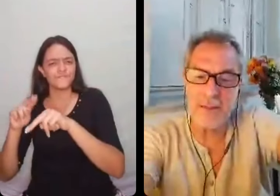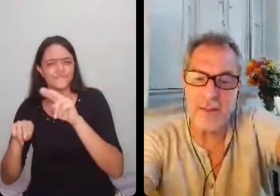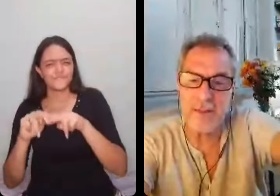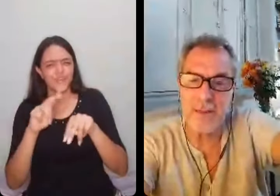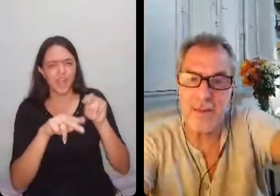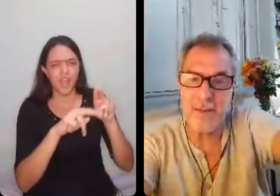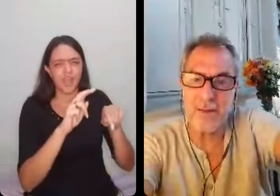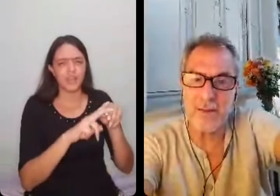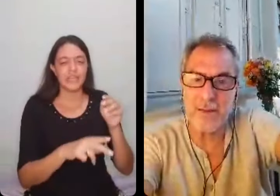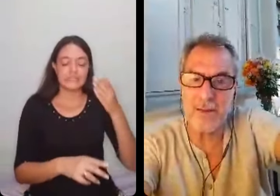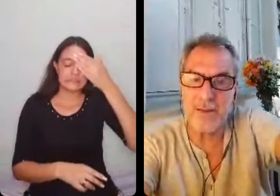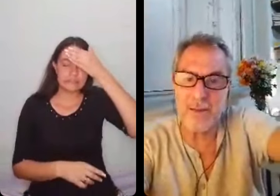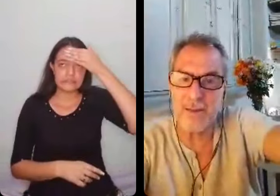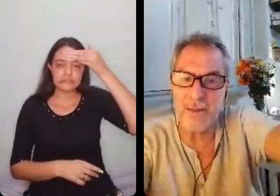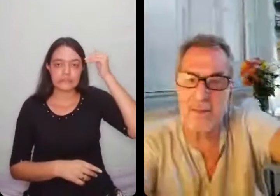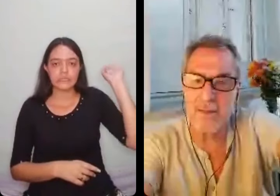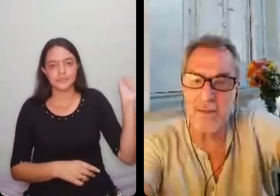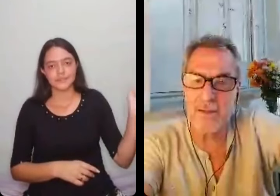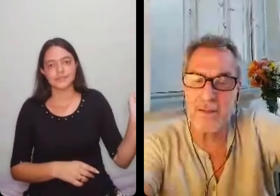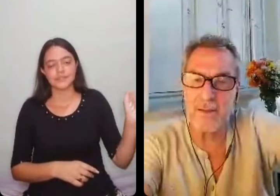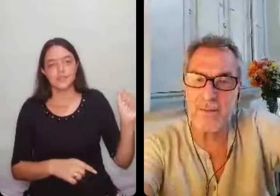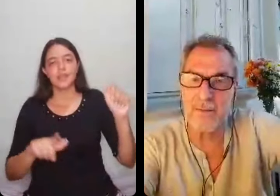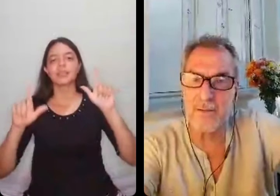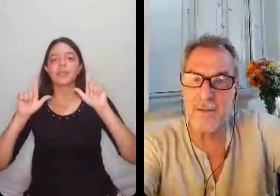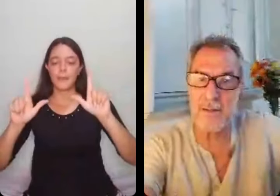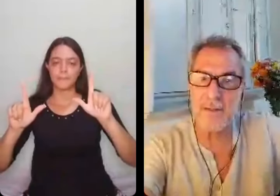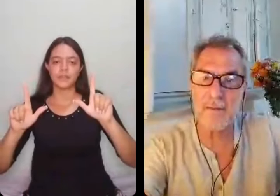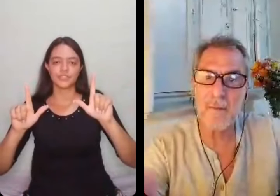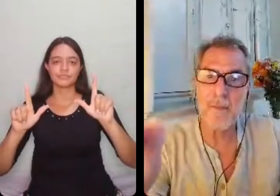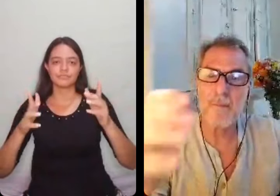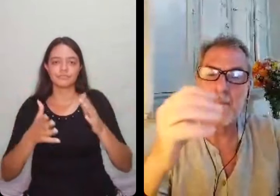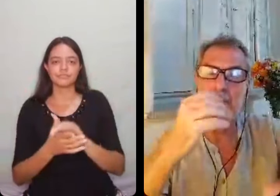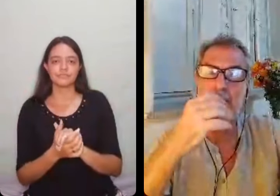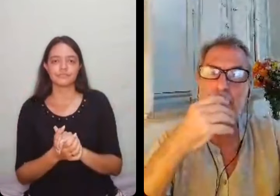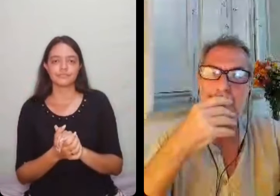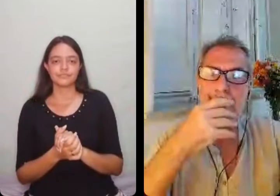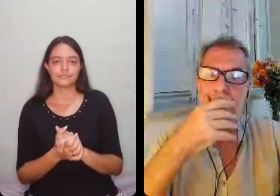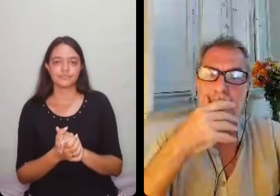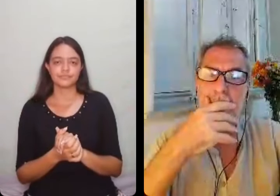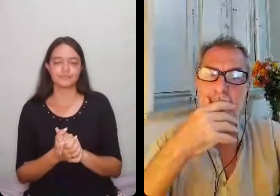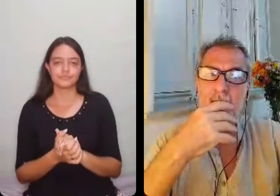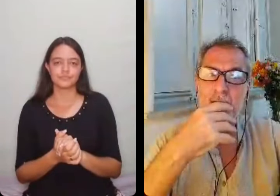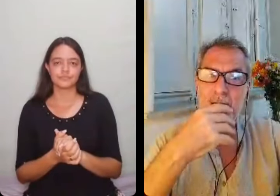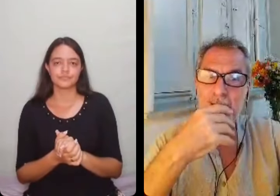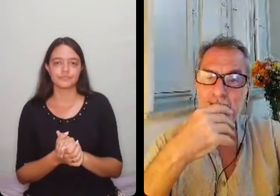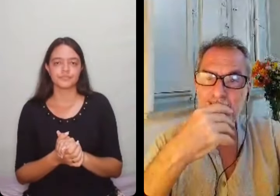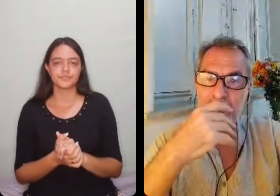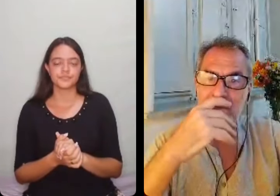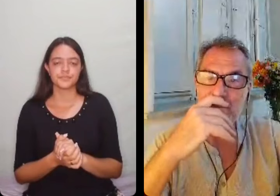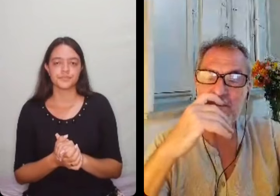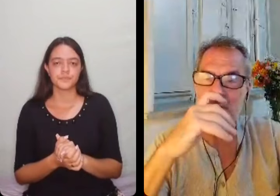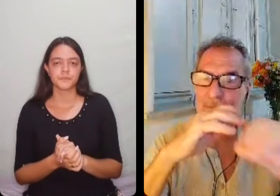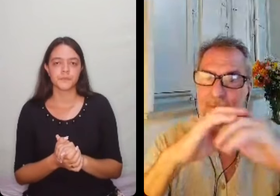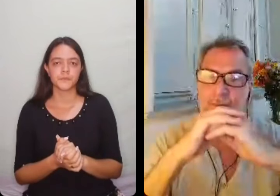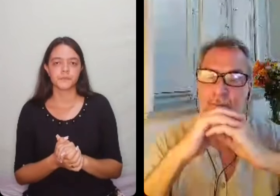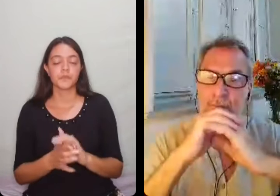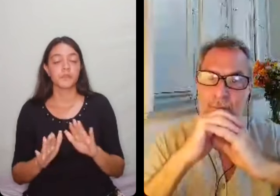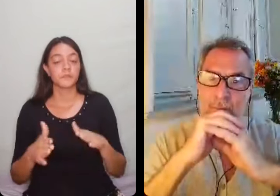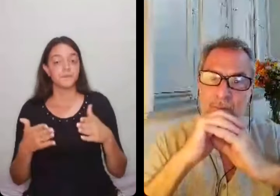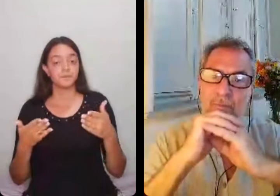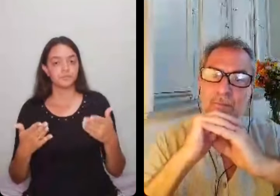do elemento de fato que é a projeção, né? Então, como é que foram essas